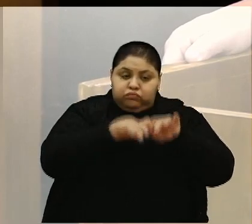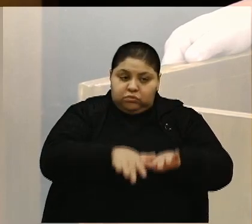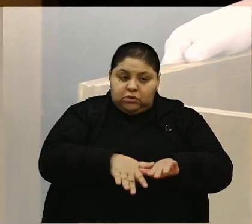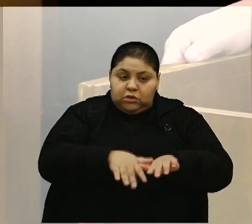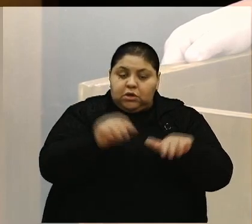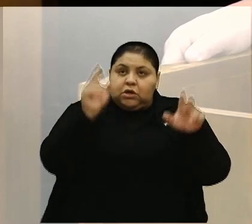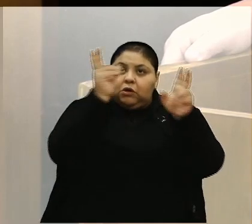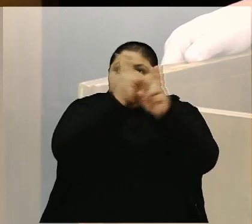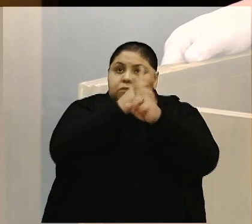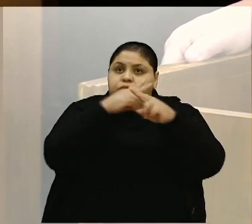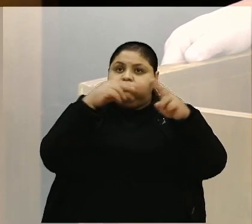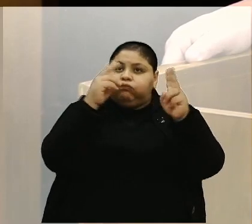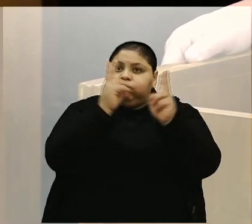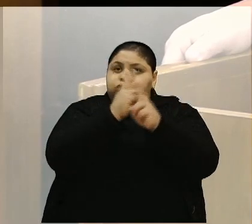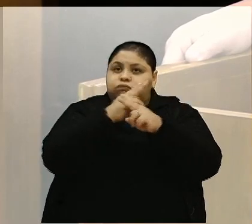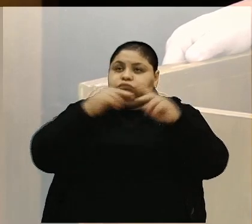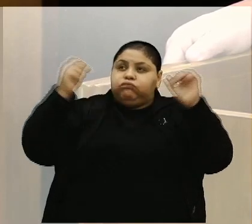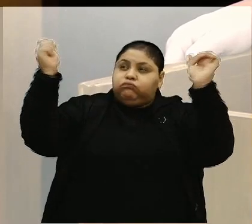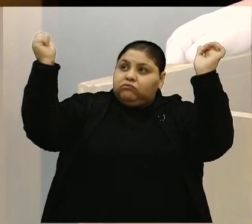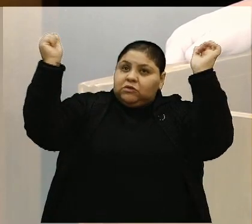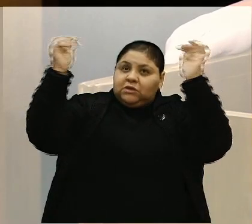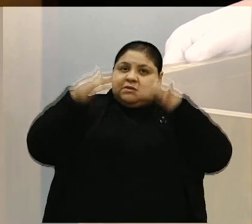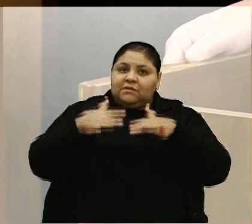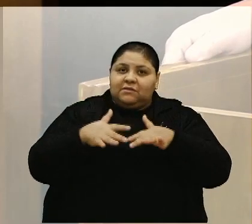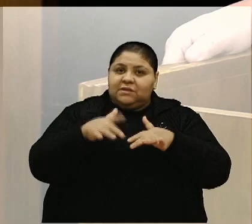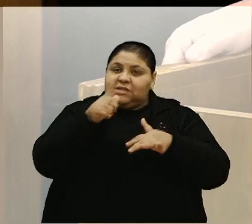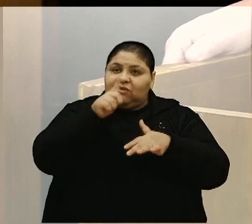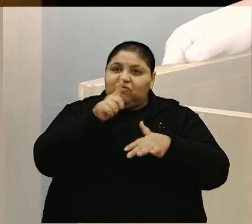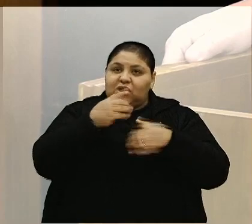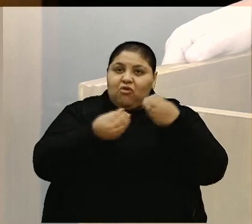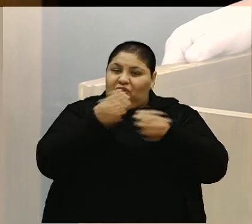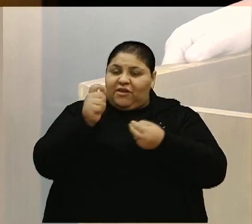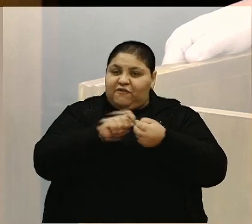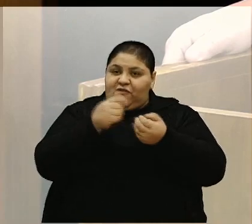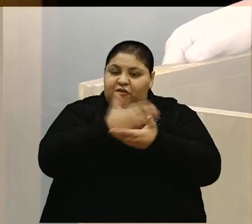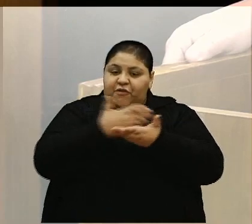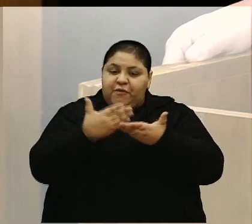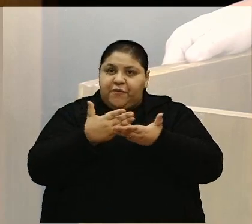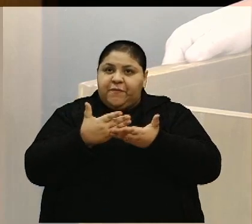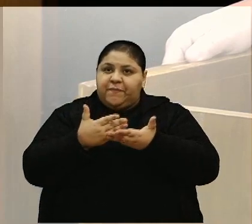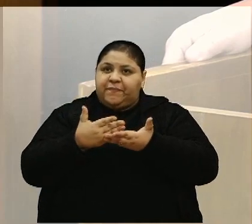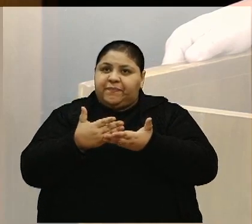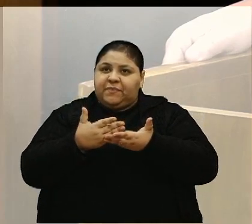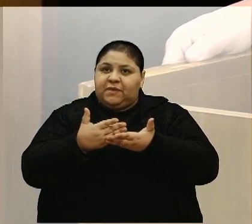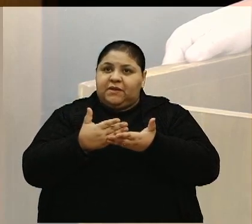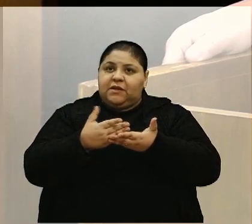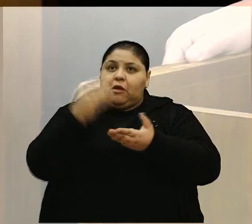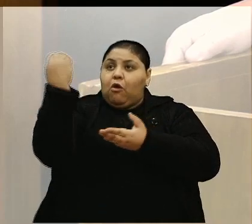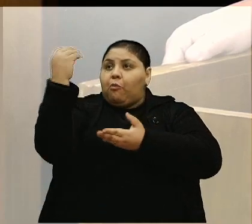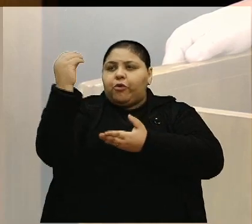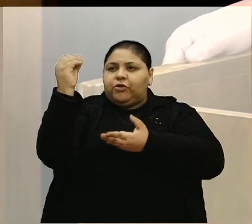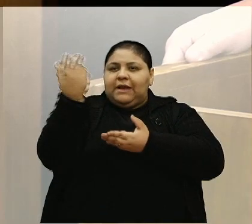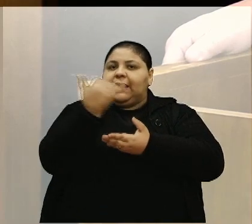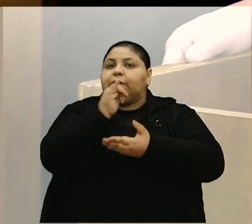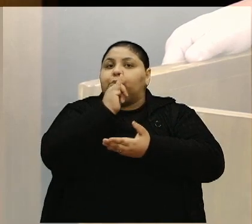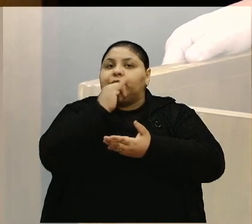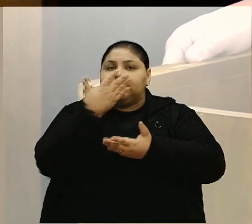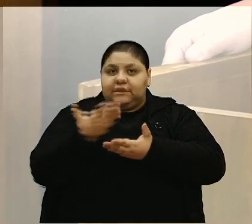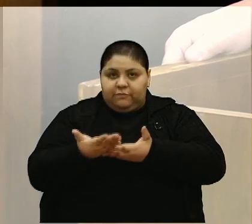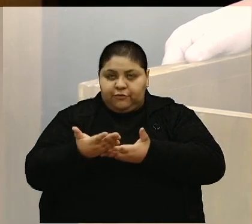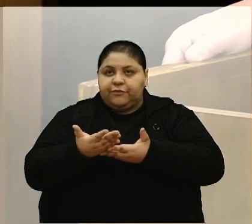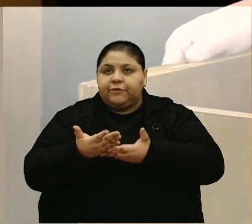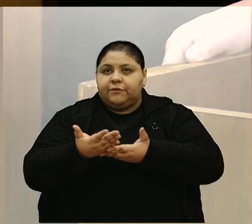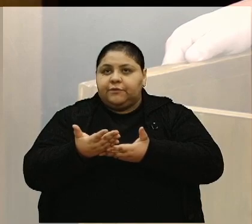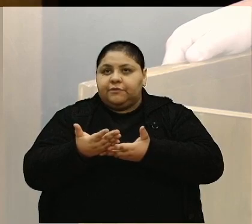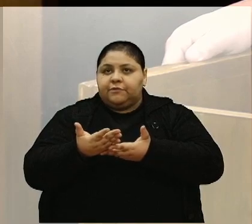começa a vir, o temporal vir, ninguém mais segura. Então eu vou começar, os diques da Grande Porto Alegre, por exemplo.